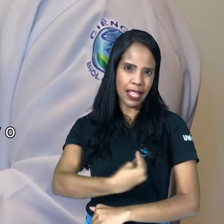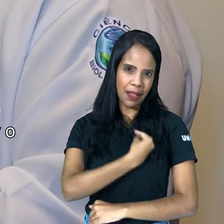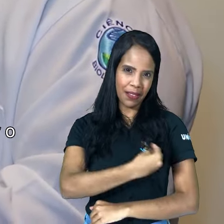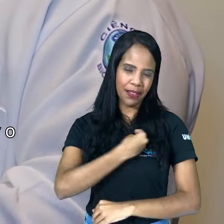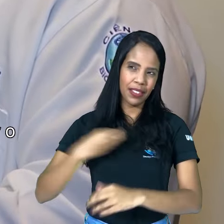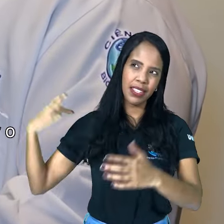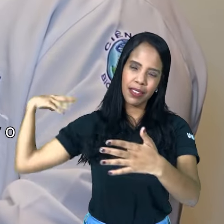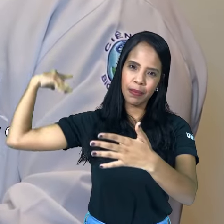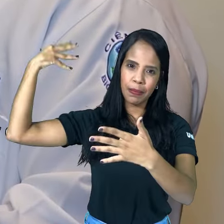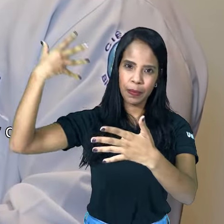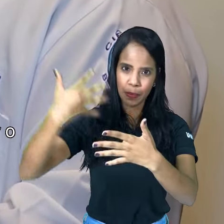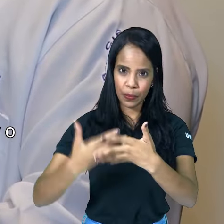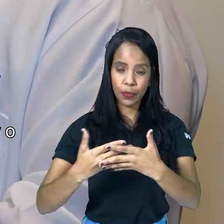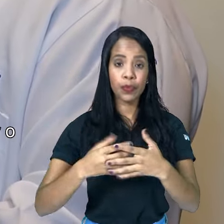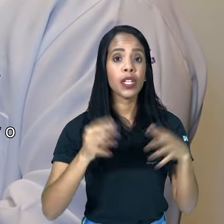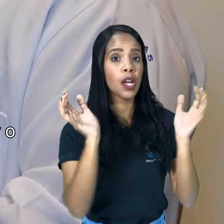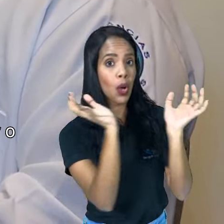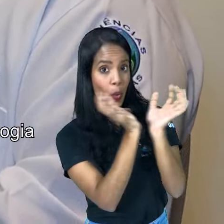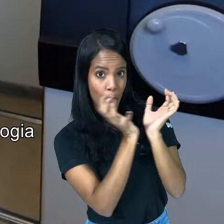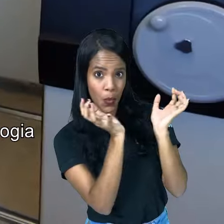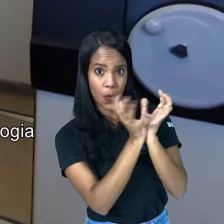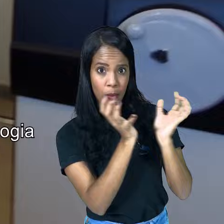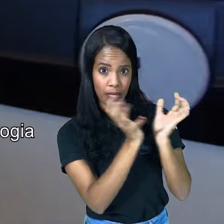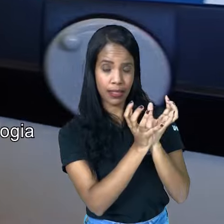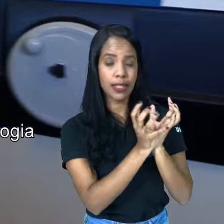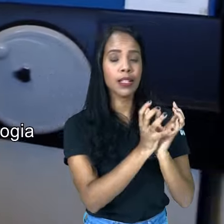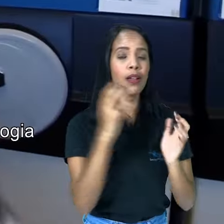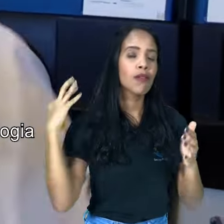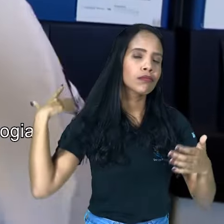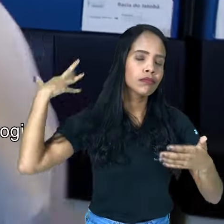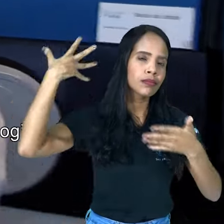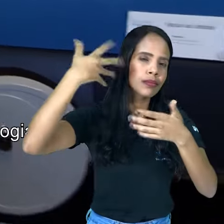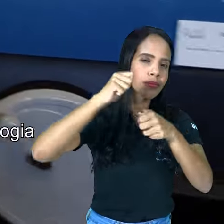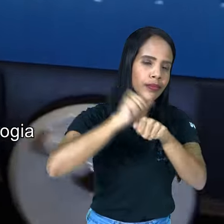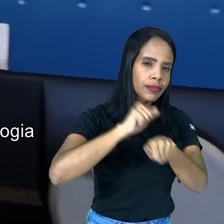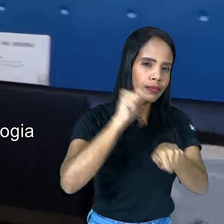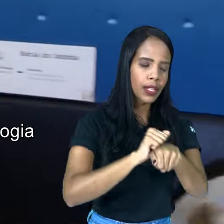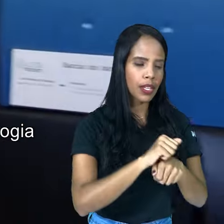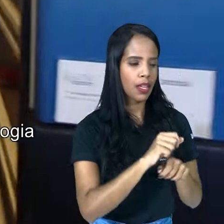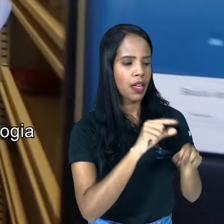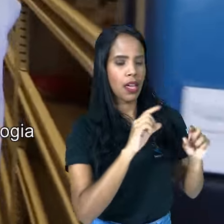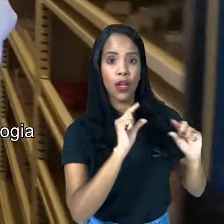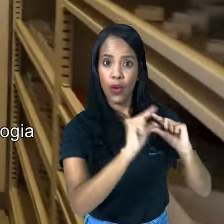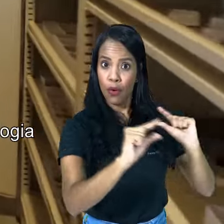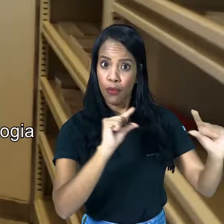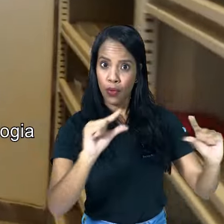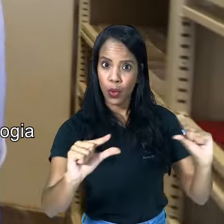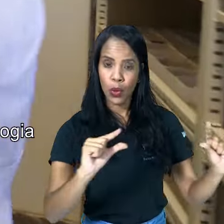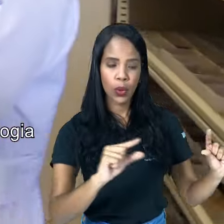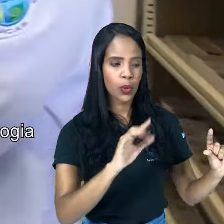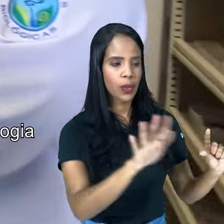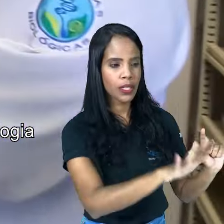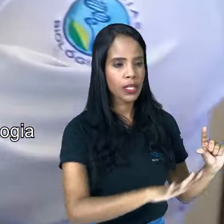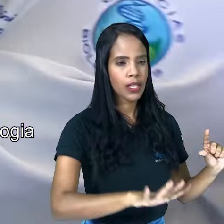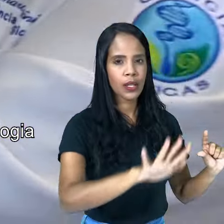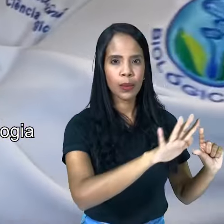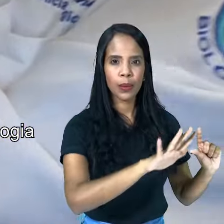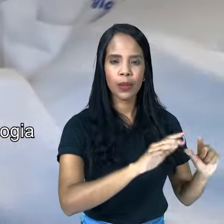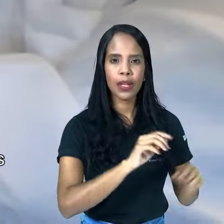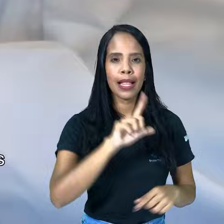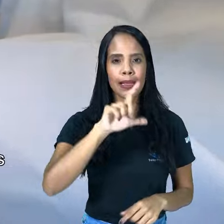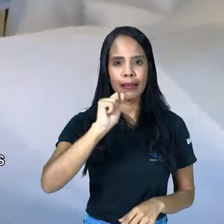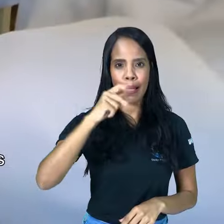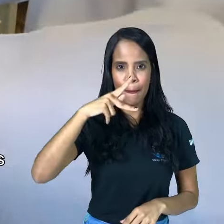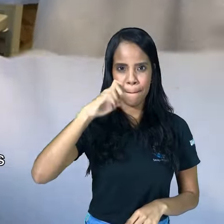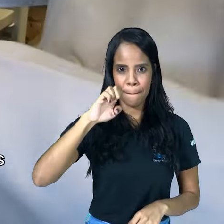podemos conhecer o acervo da coleção paleontológica. As peças dessa coleção ficam no Laboratório de Paleontologia e Evolução de Petrolina, o